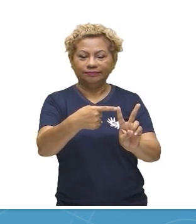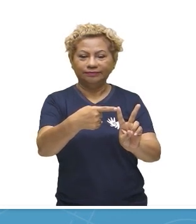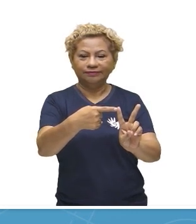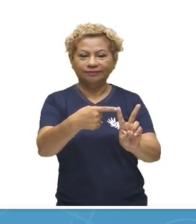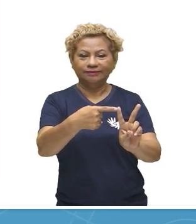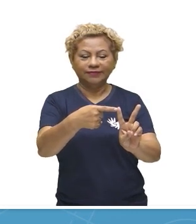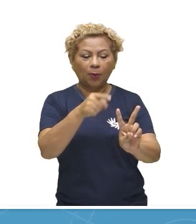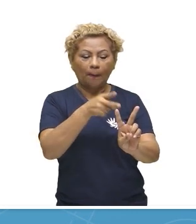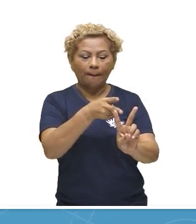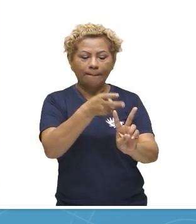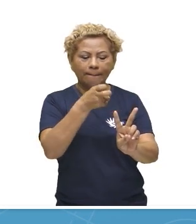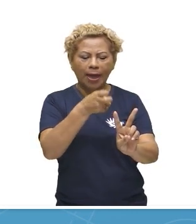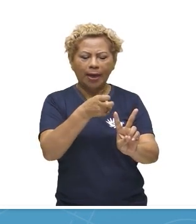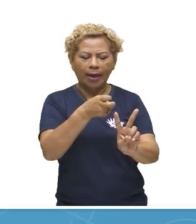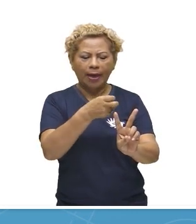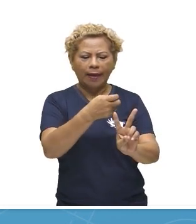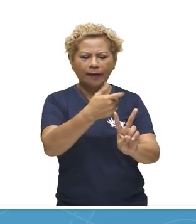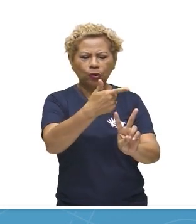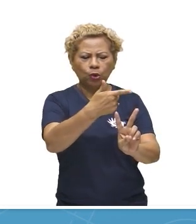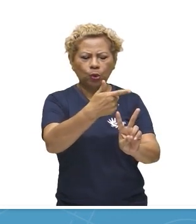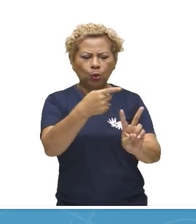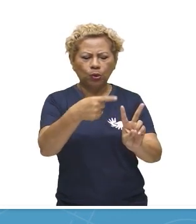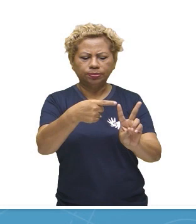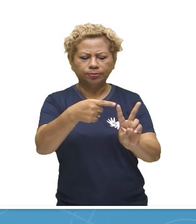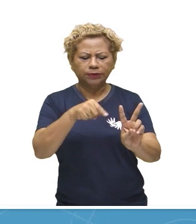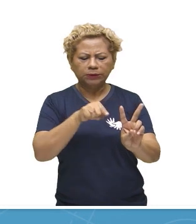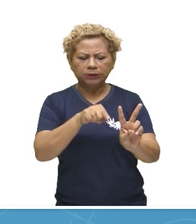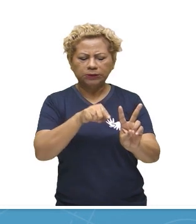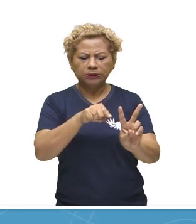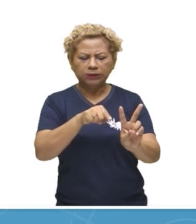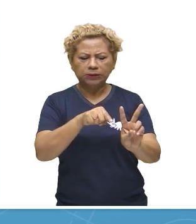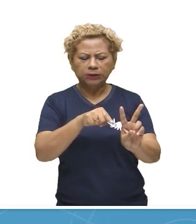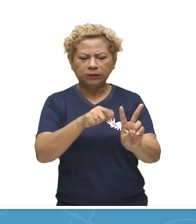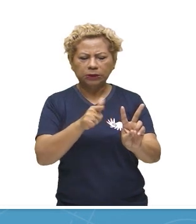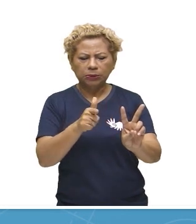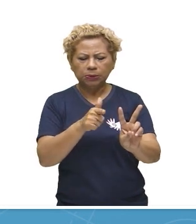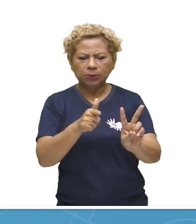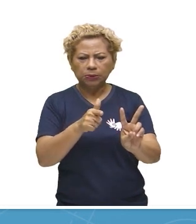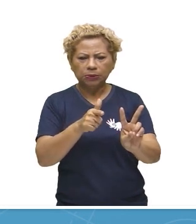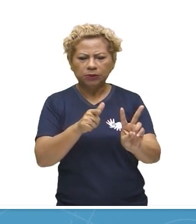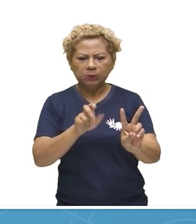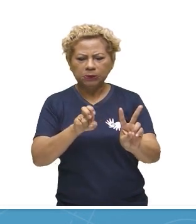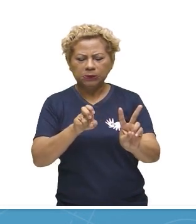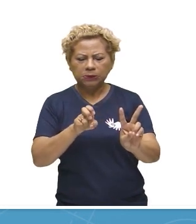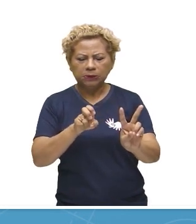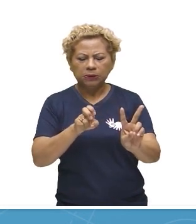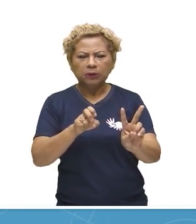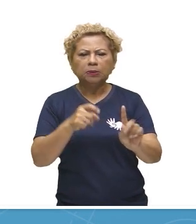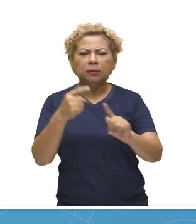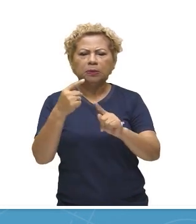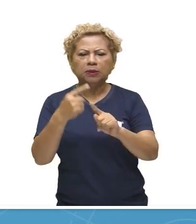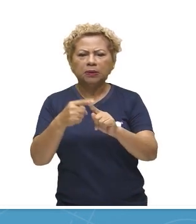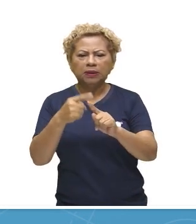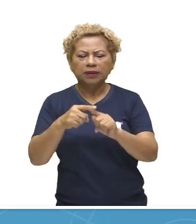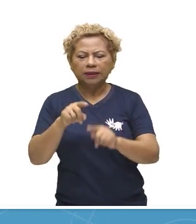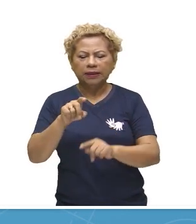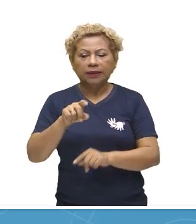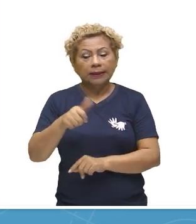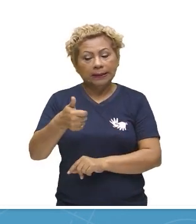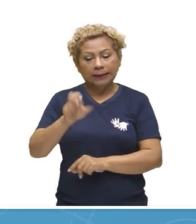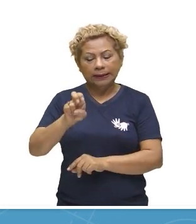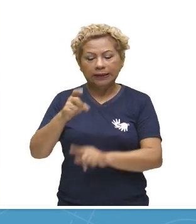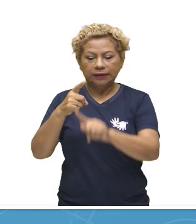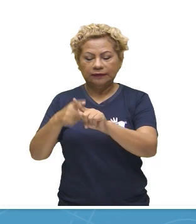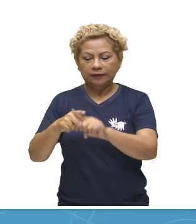Então, raiz quadrada de 25 vai ser 15. Por quê? Porque 15 vezes 15